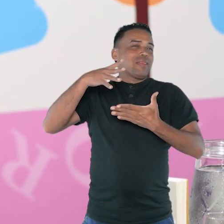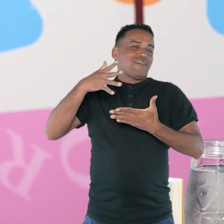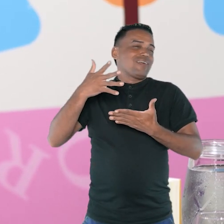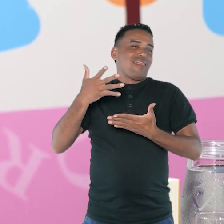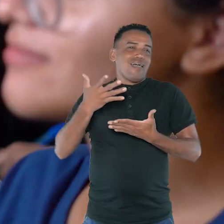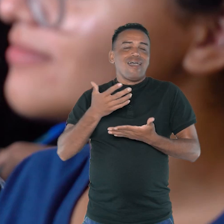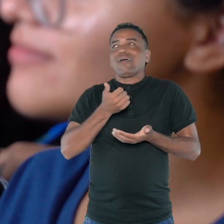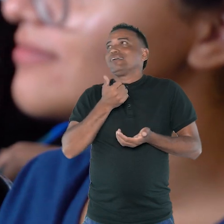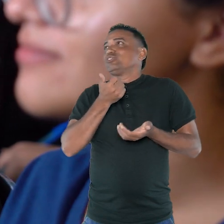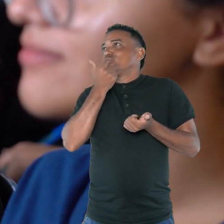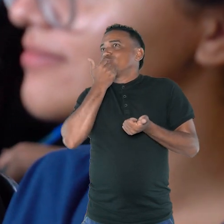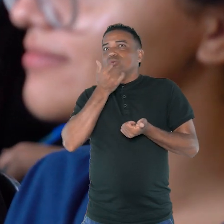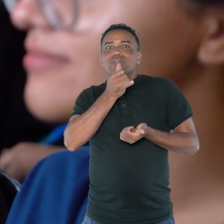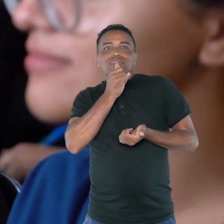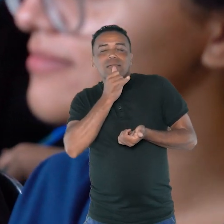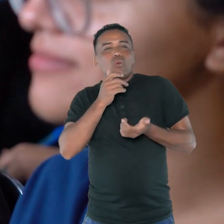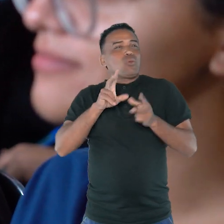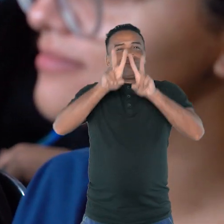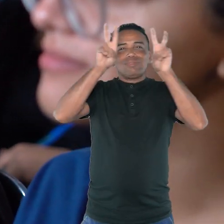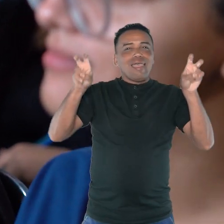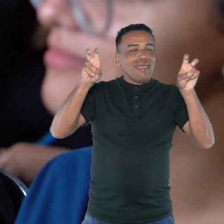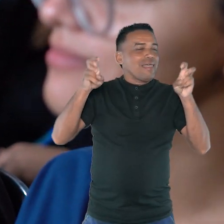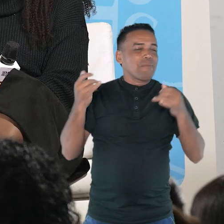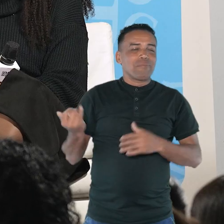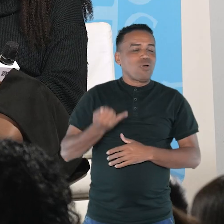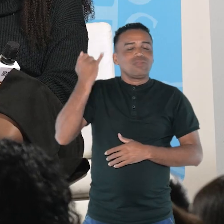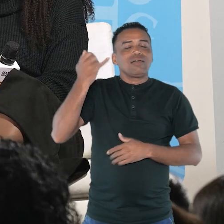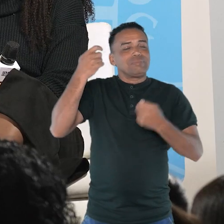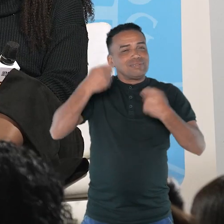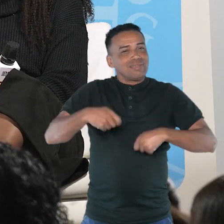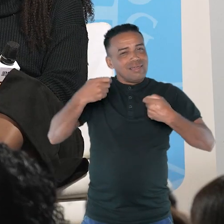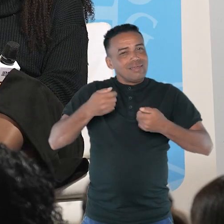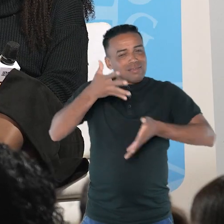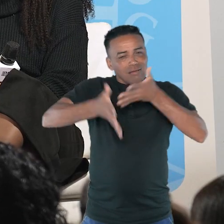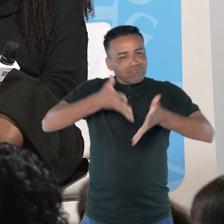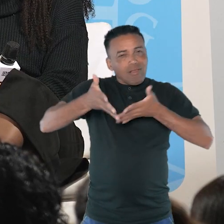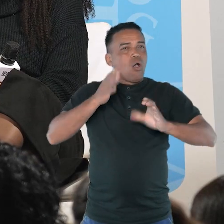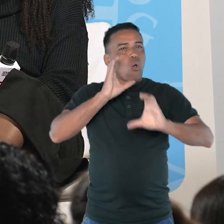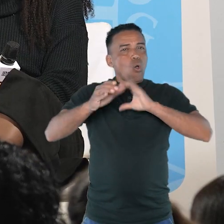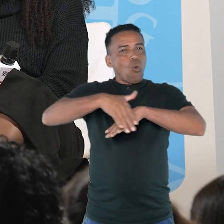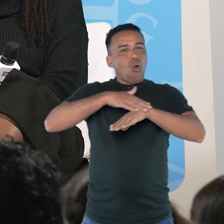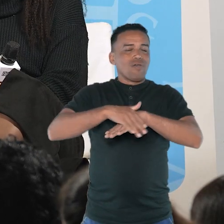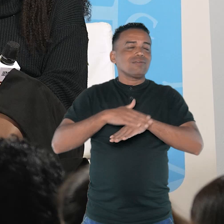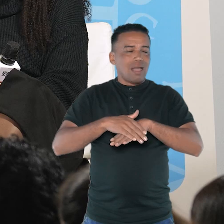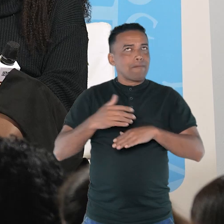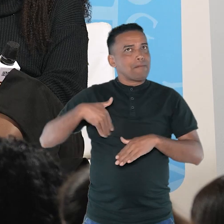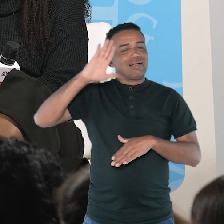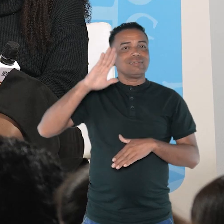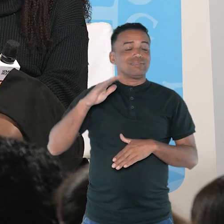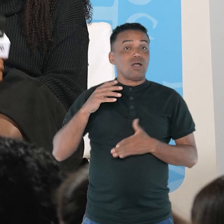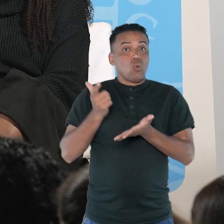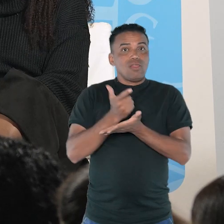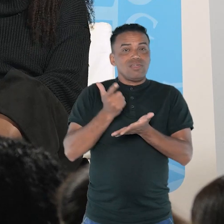tão importante e que a gente precisa falar mais vezes sobre ela, né? Então, o livro está aqui, A Construção.